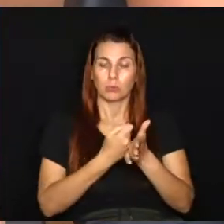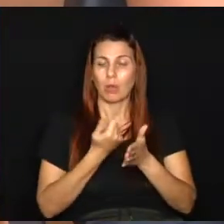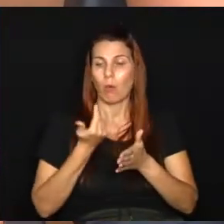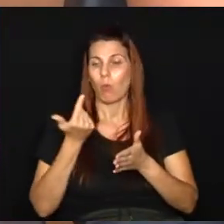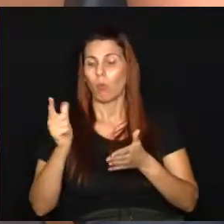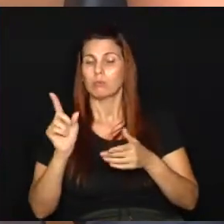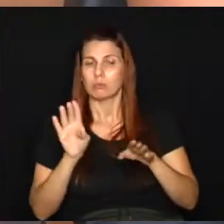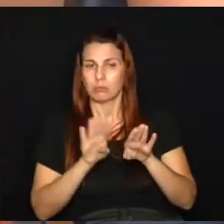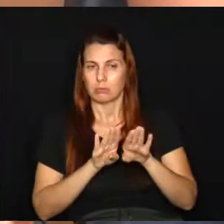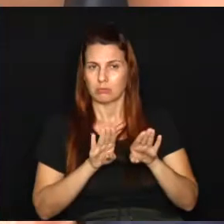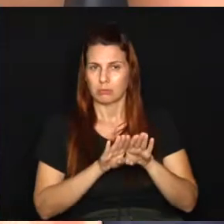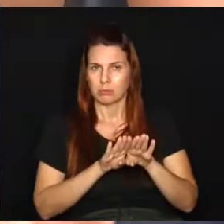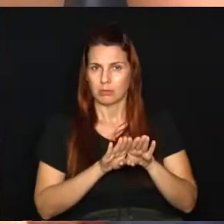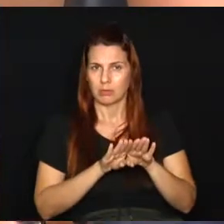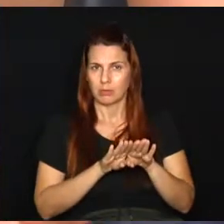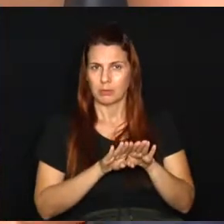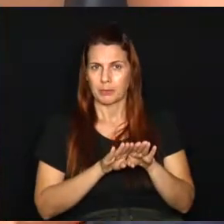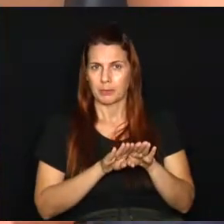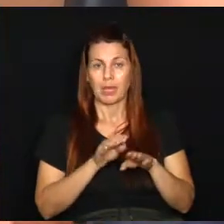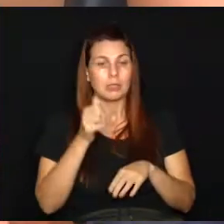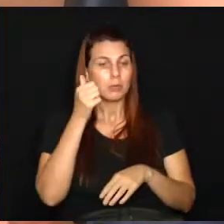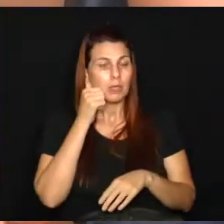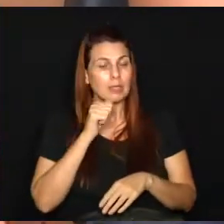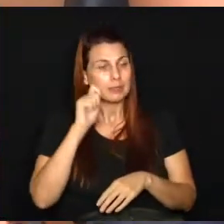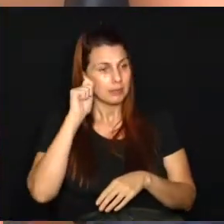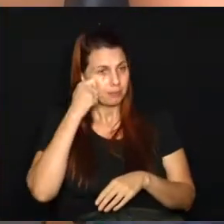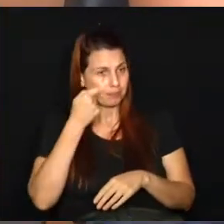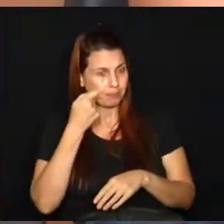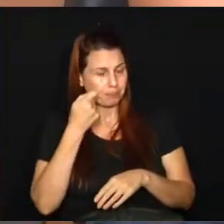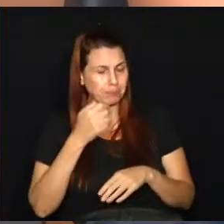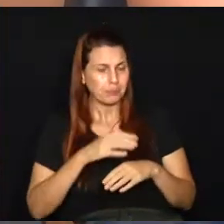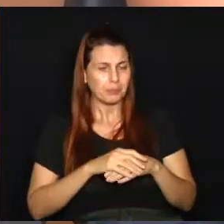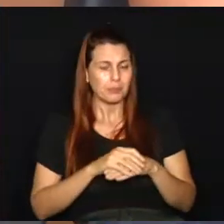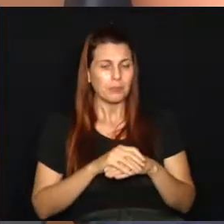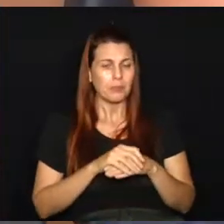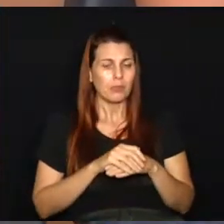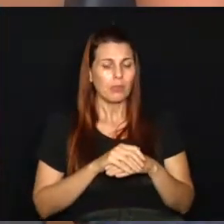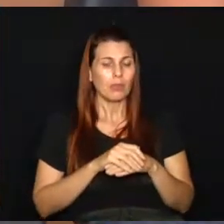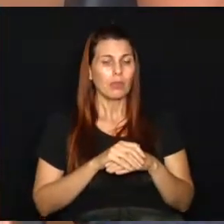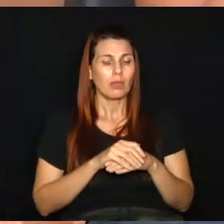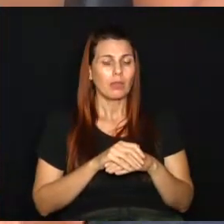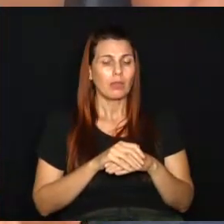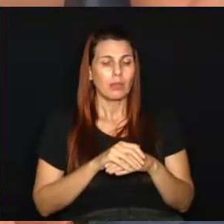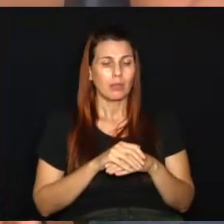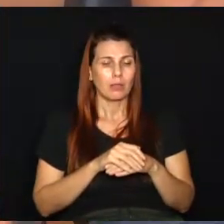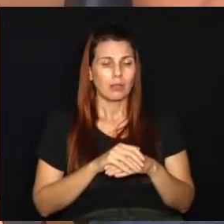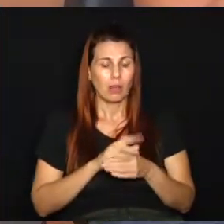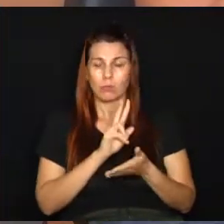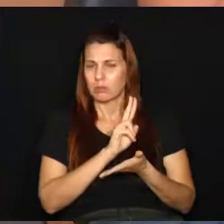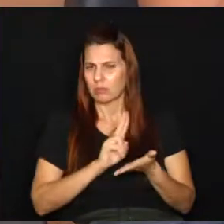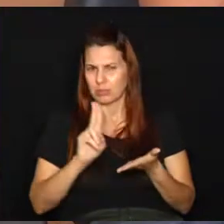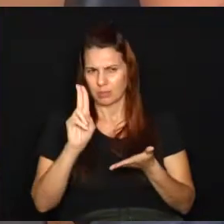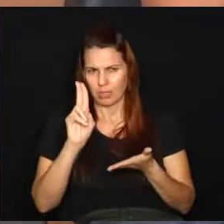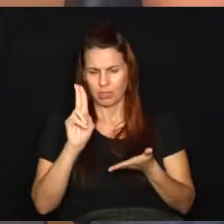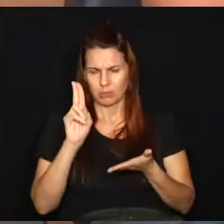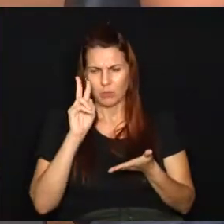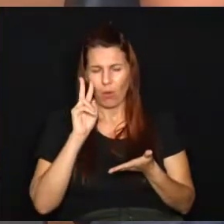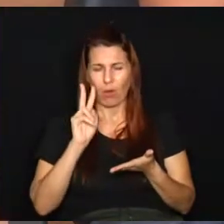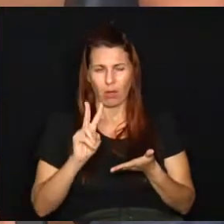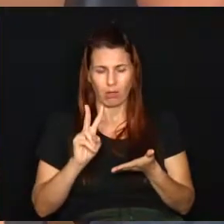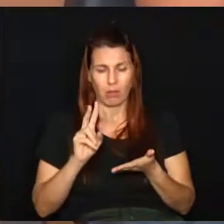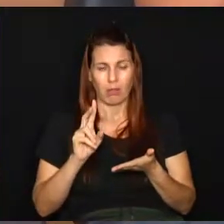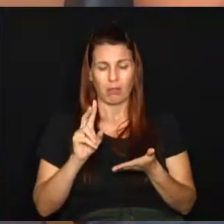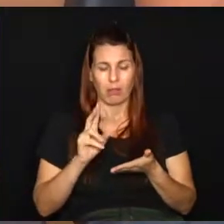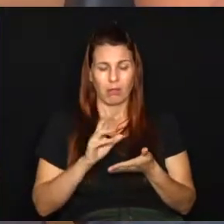pauta é quando a gente olha para as mulheres negras. Porque quando a gente pega nas universidades, por exemplo, além da maior parte